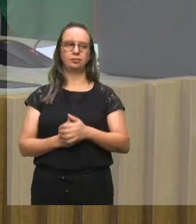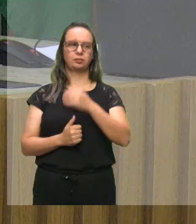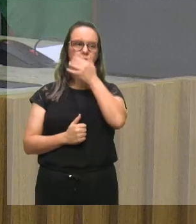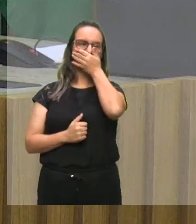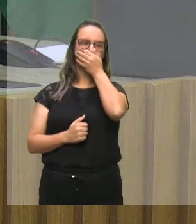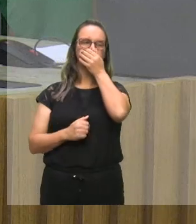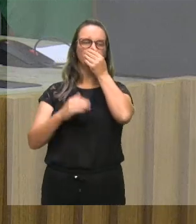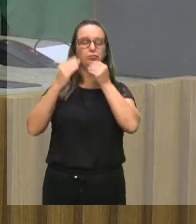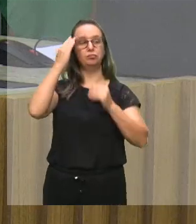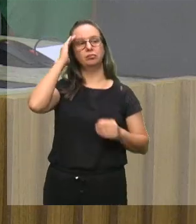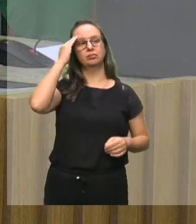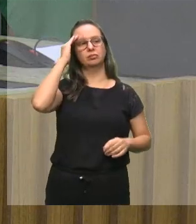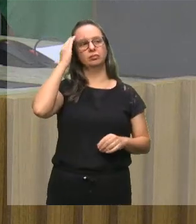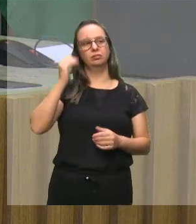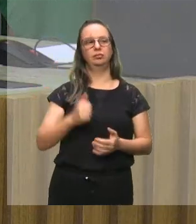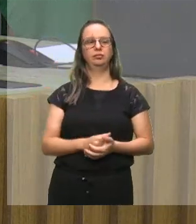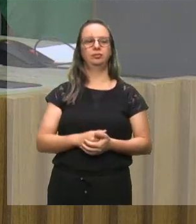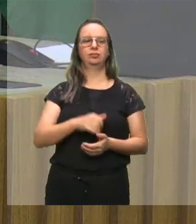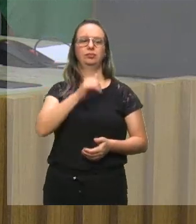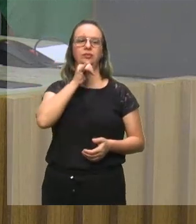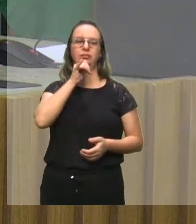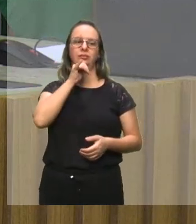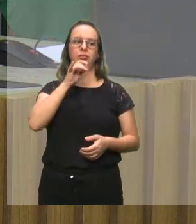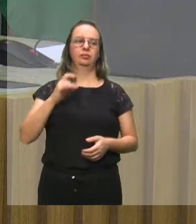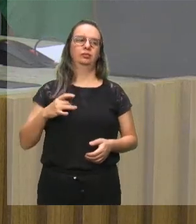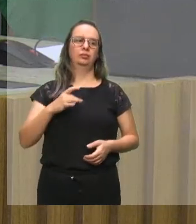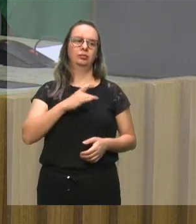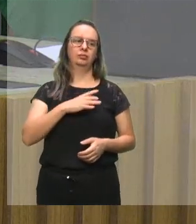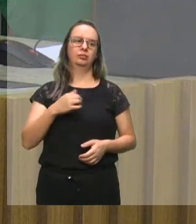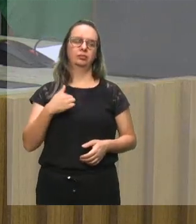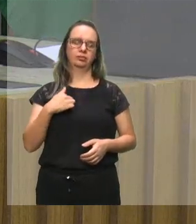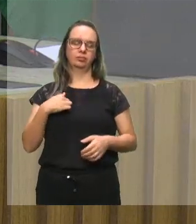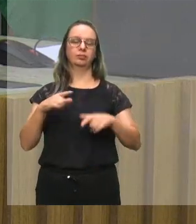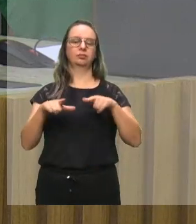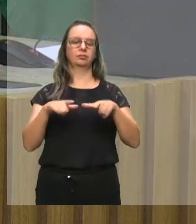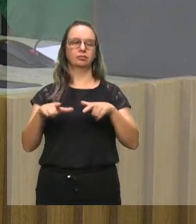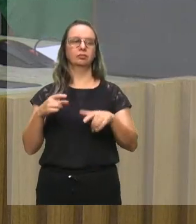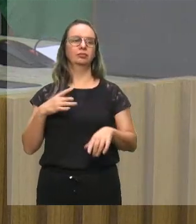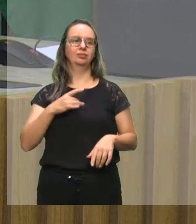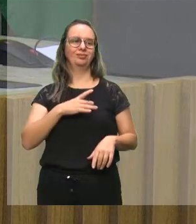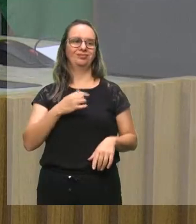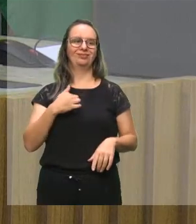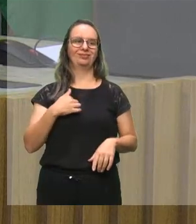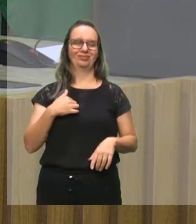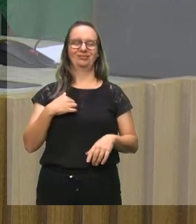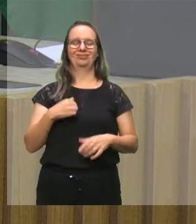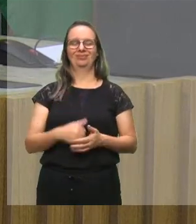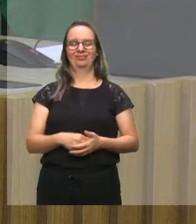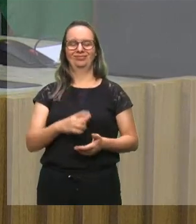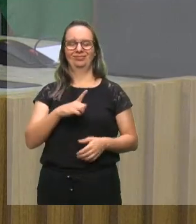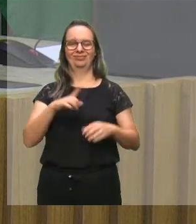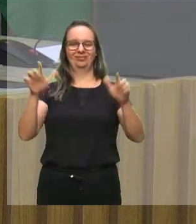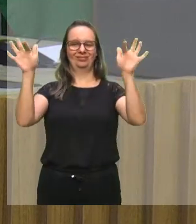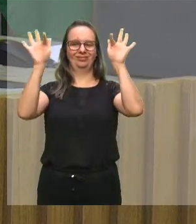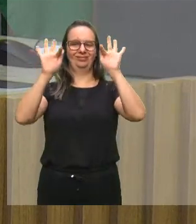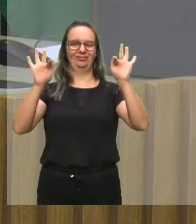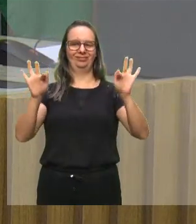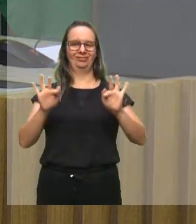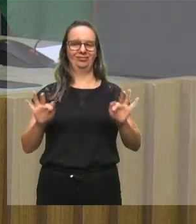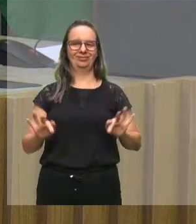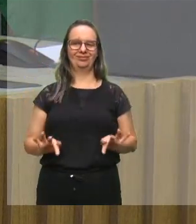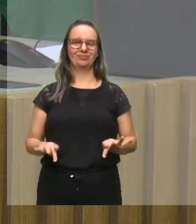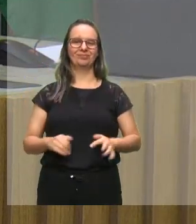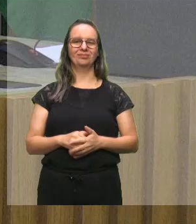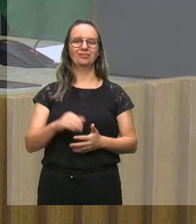Pensamos, por exemplo, na questão da saúde. Sou conselheira de saúde, tenho a felicidade de ter a BNE enquanto presidenta e também